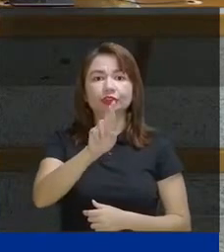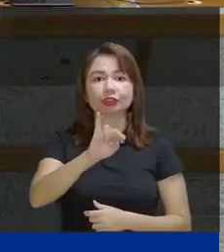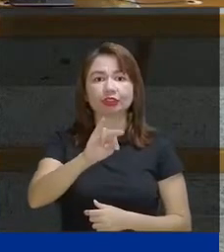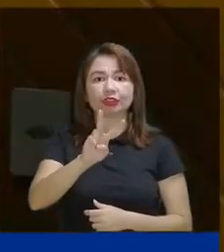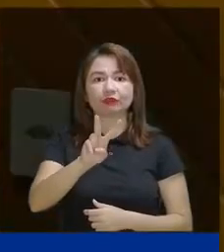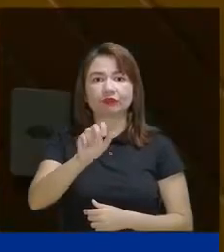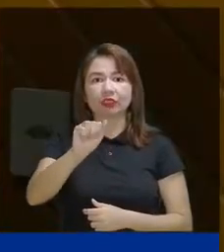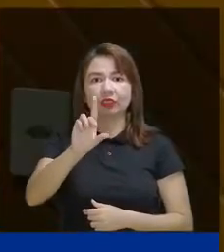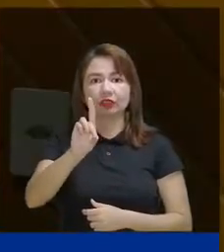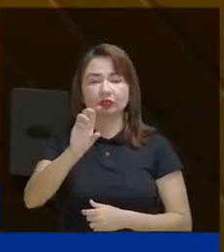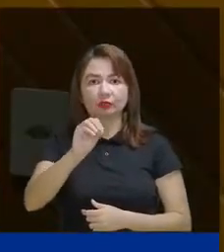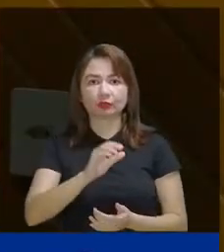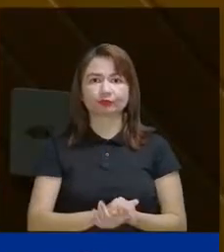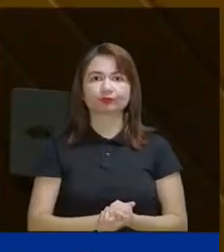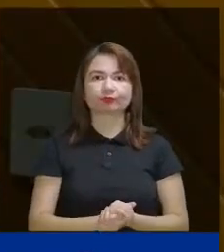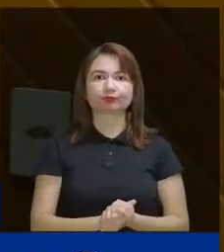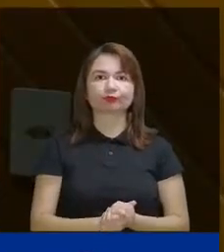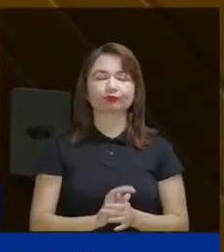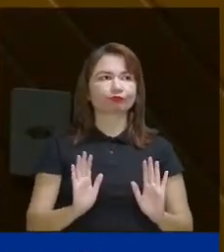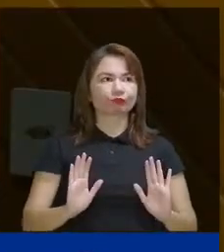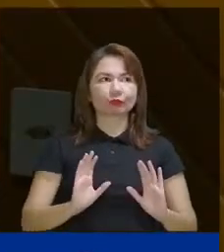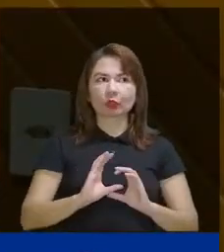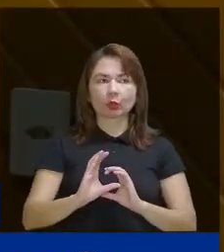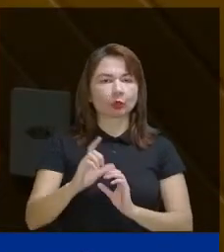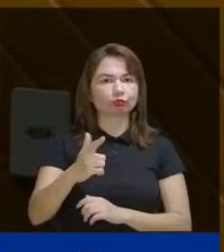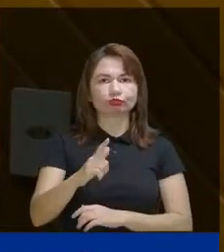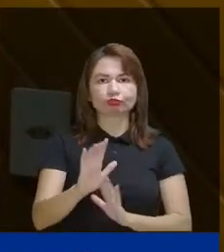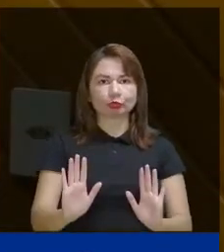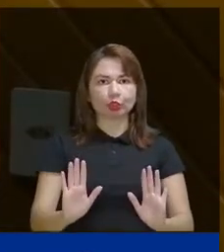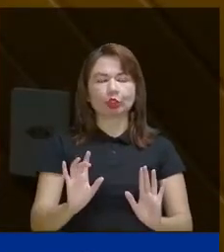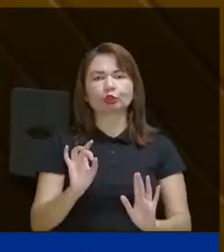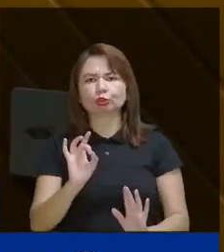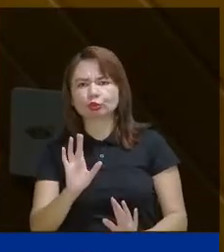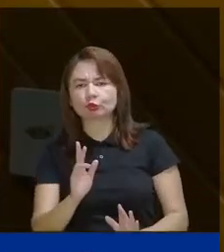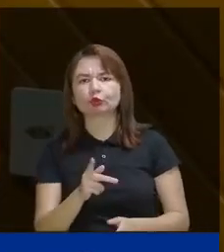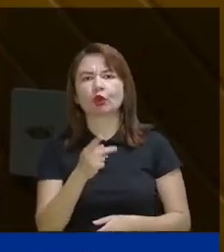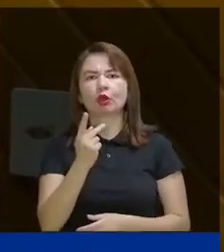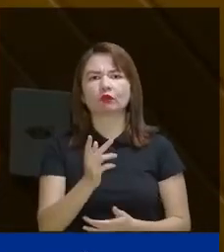Valente. Sem comunicação, senhor presidente, apenas me consociar com as